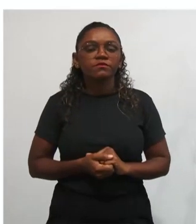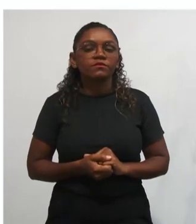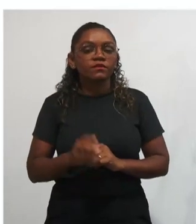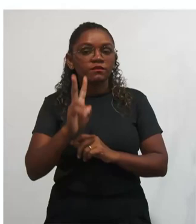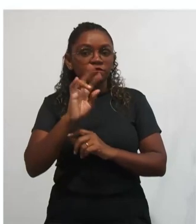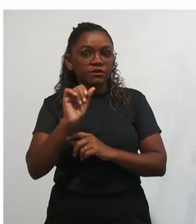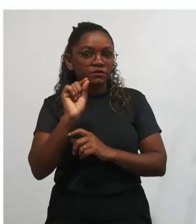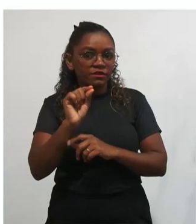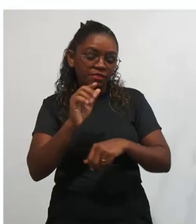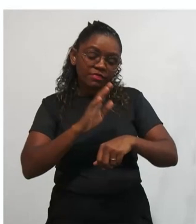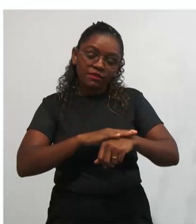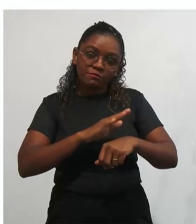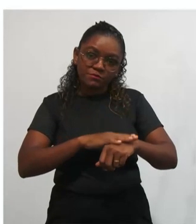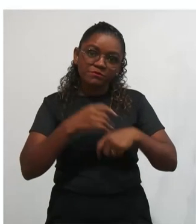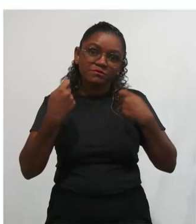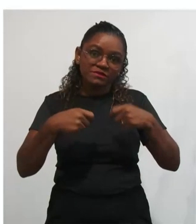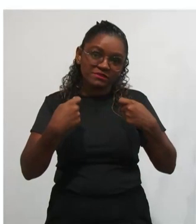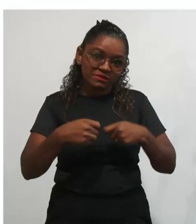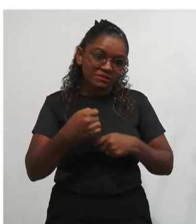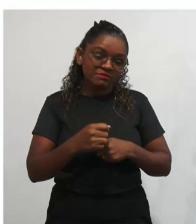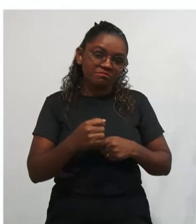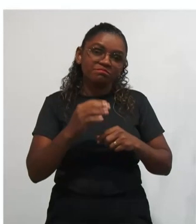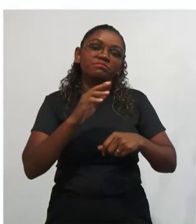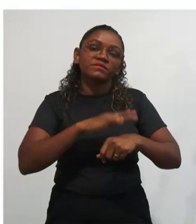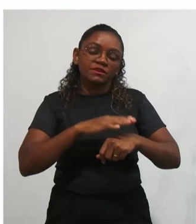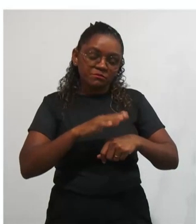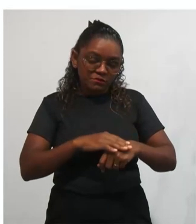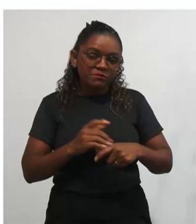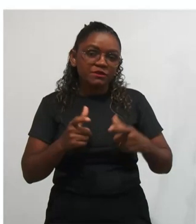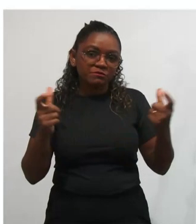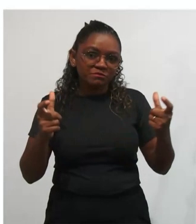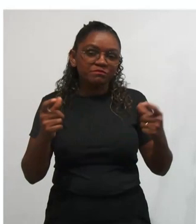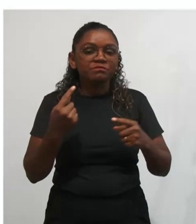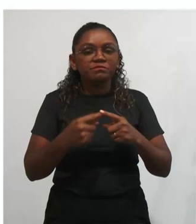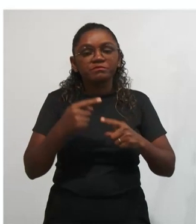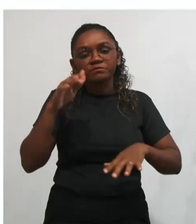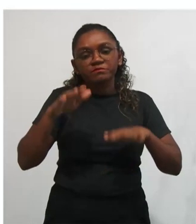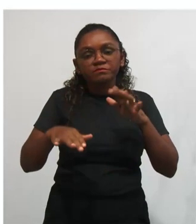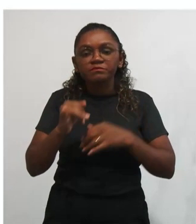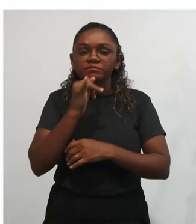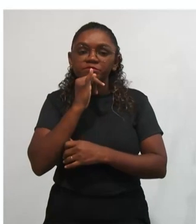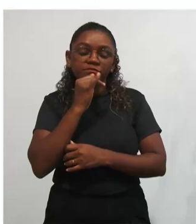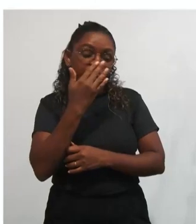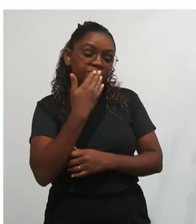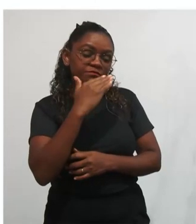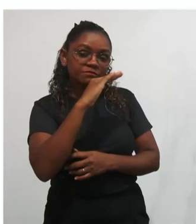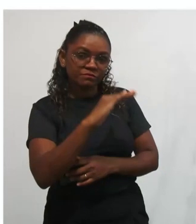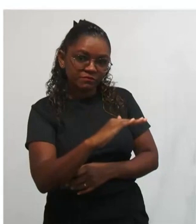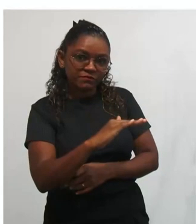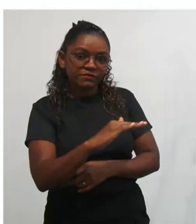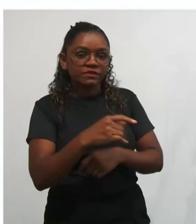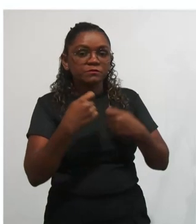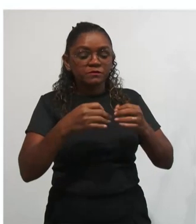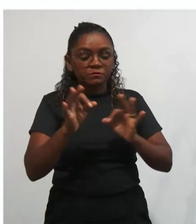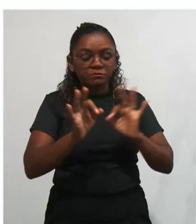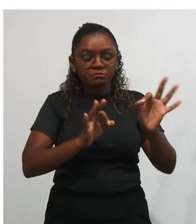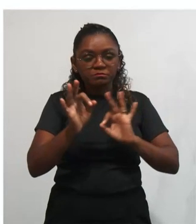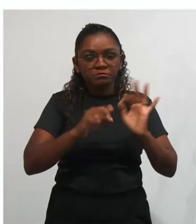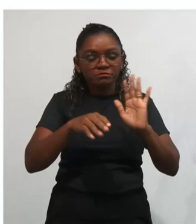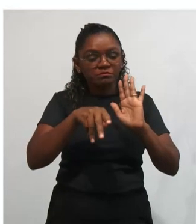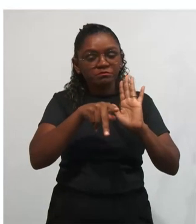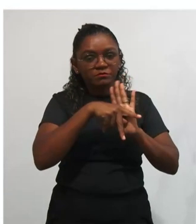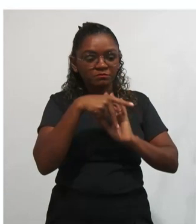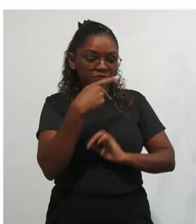demandar um maior tempo para as atividades tá essa criança vai demandar que você eh possua um planejamento